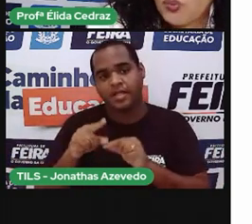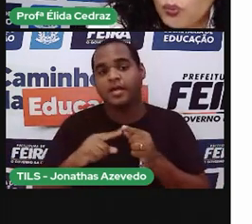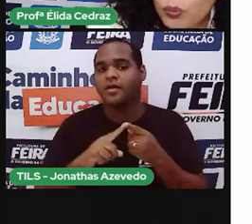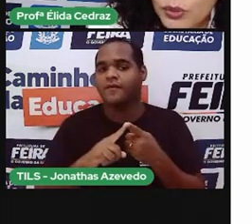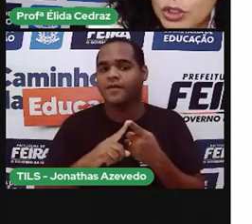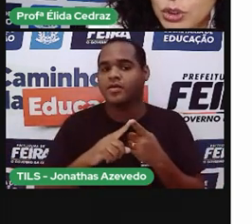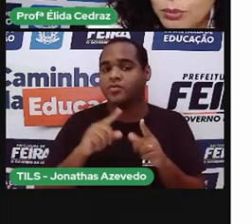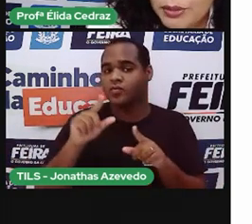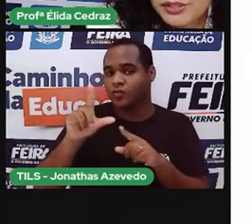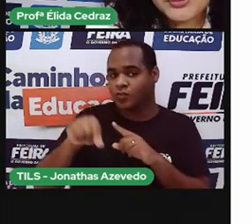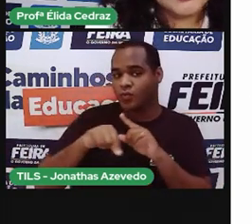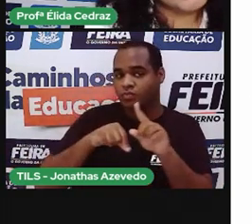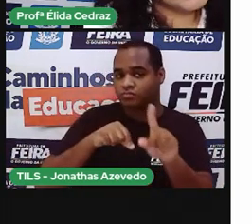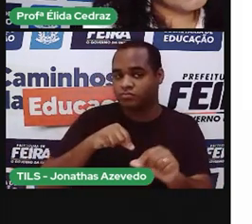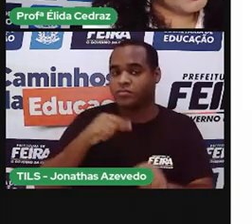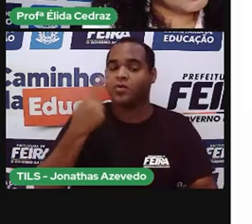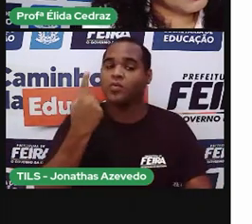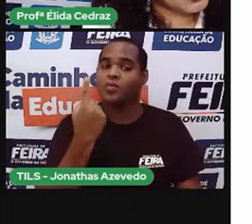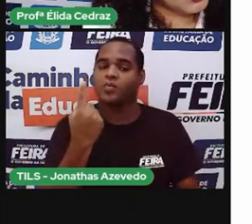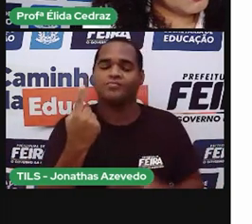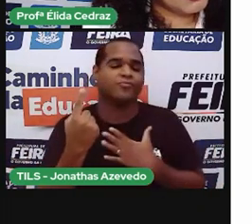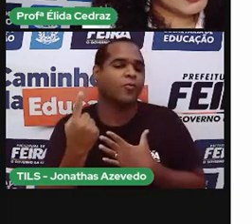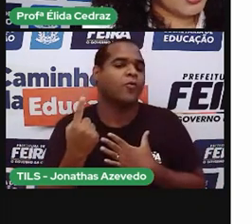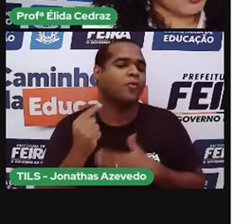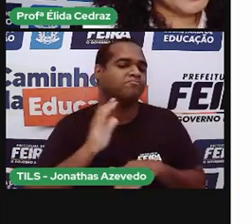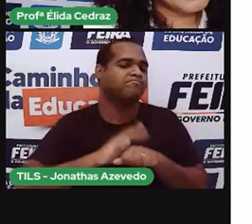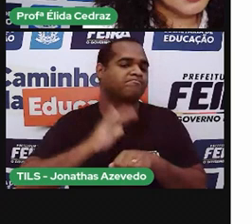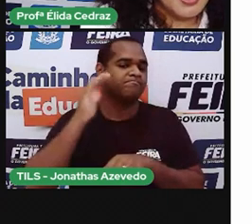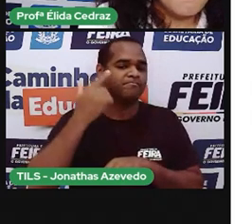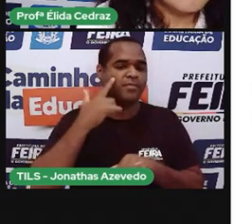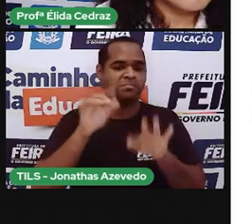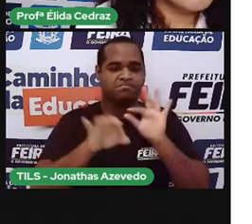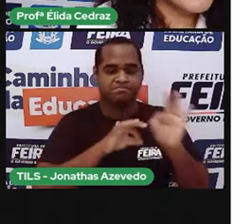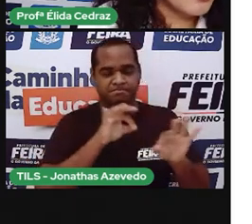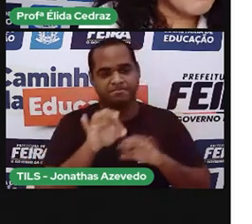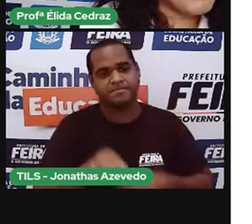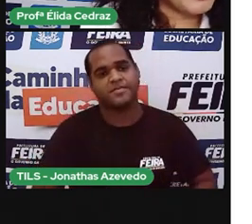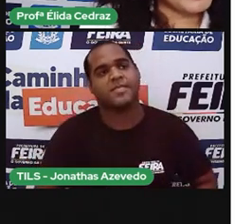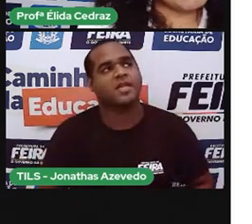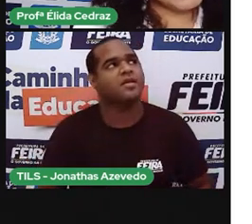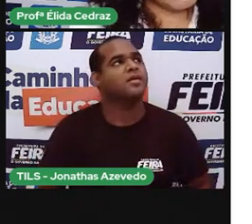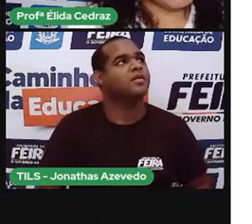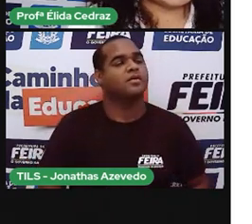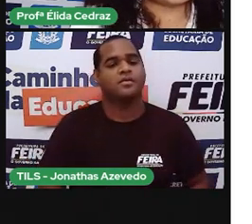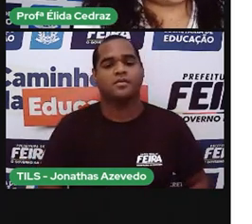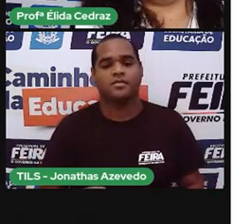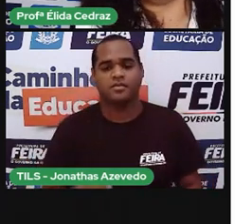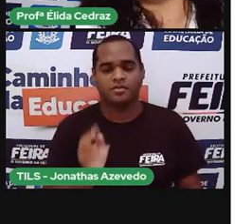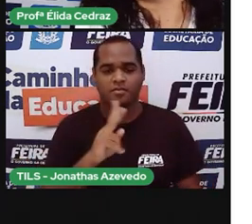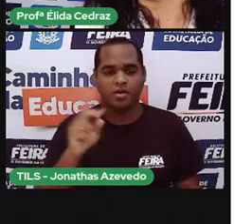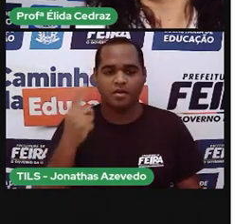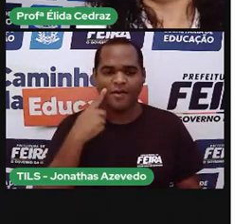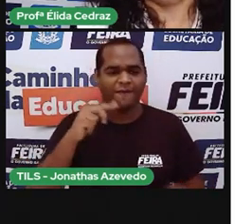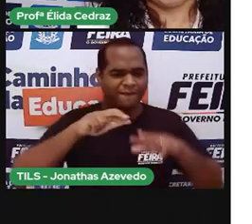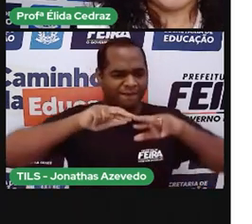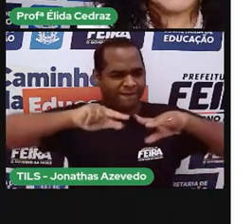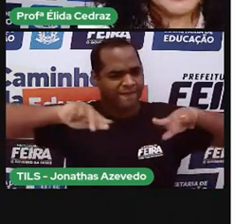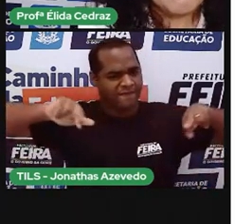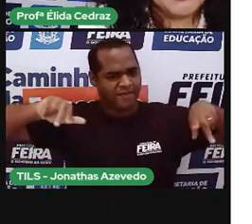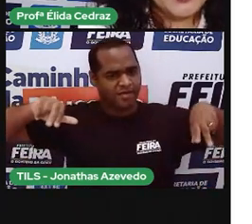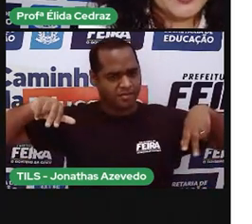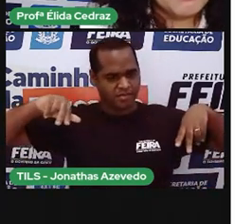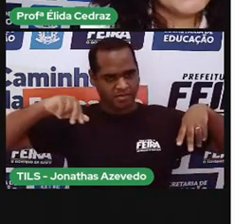escolha um instrumento que você mais gostou e não usa óculos Então por que que você fez tão